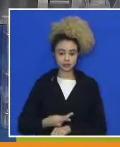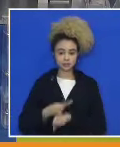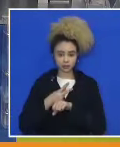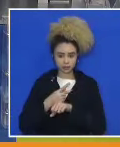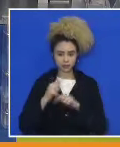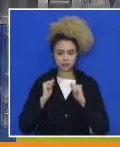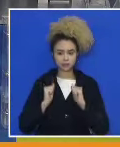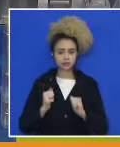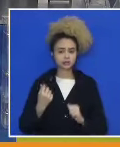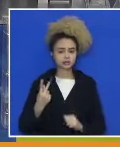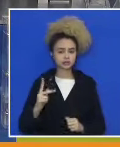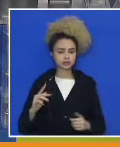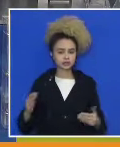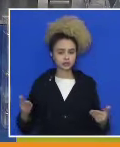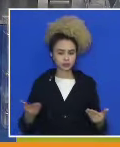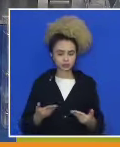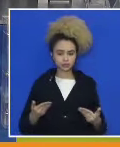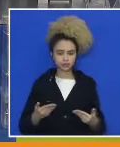pode sair para você hoje.